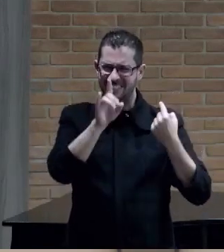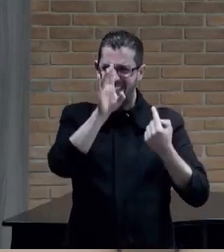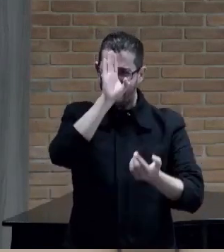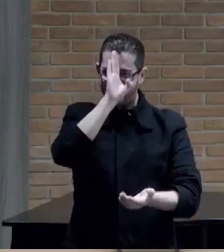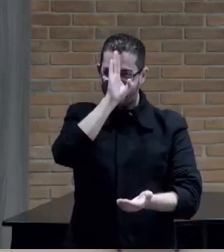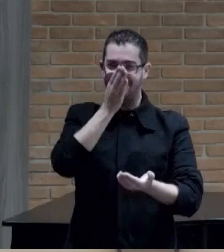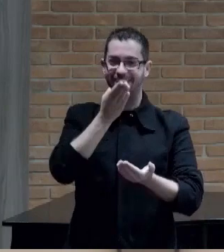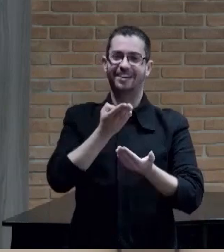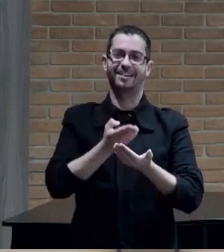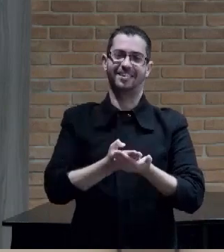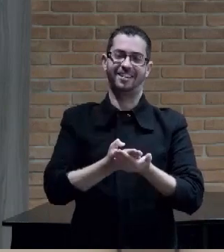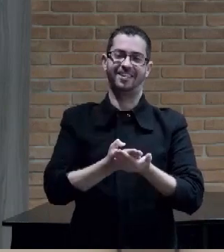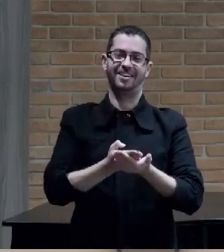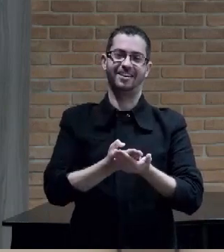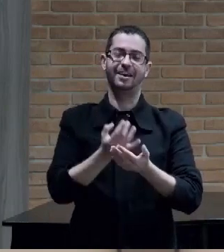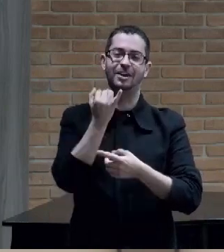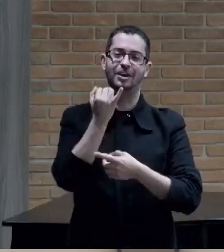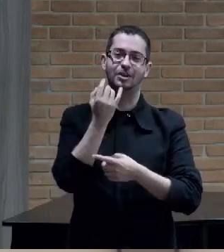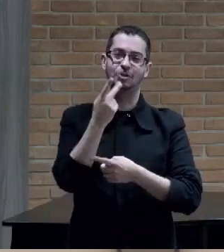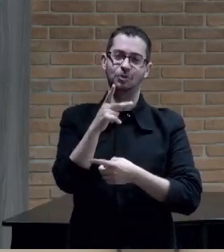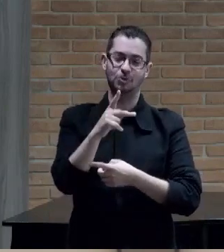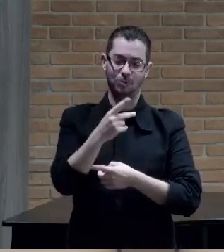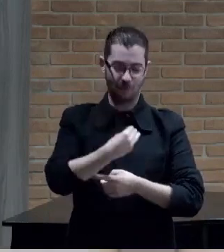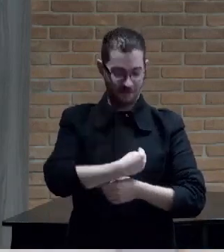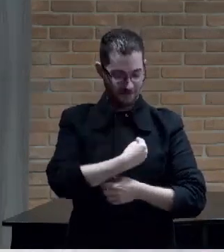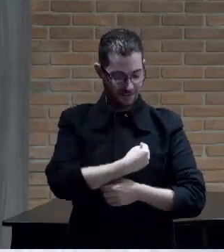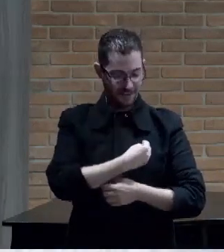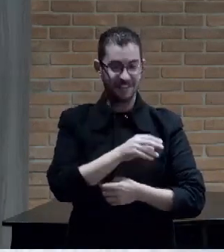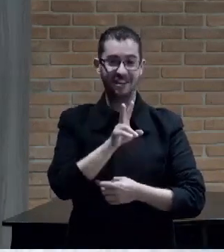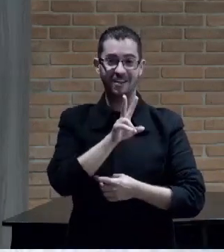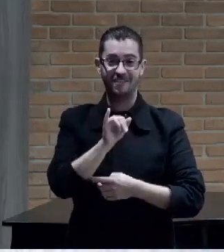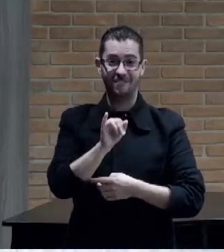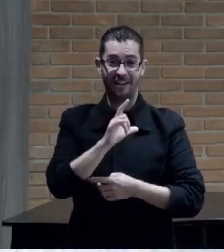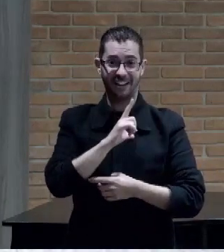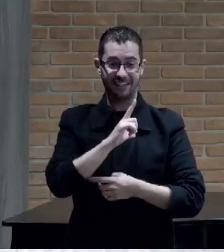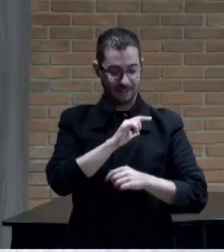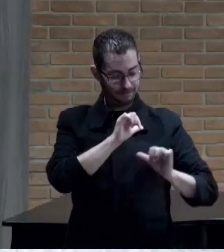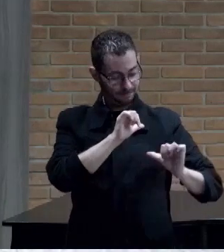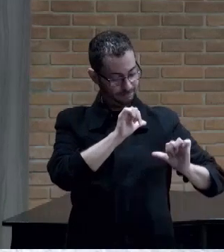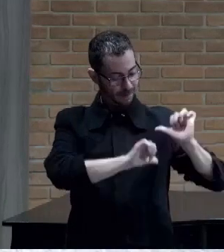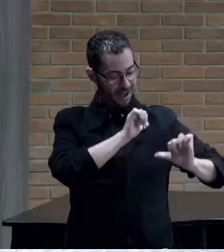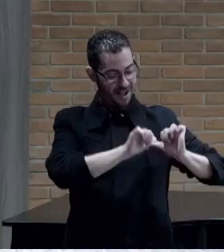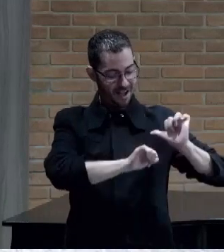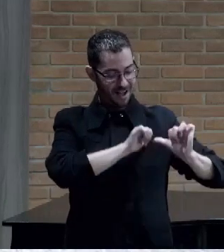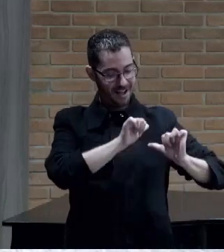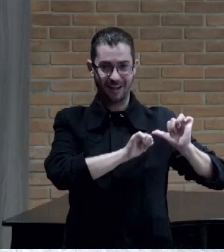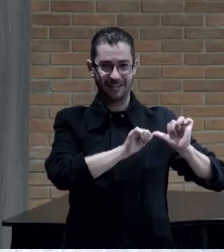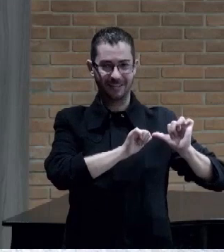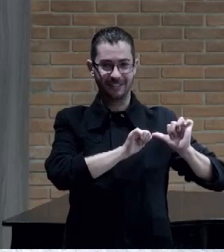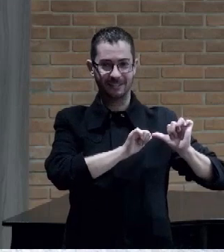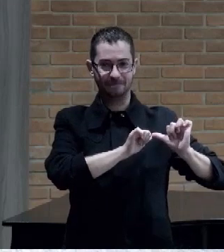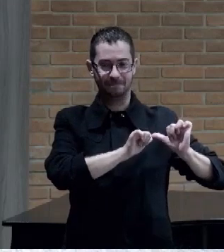nisso, a sua vida já estará sendo muito transformada.